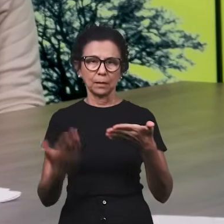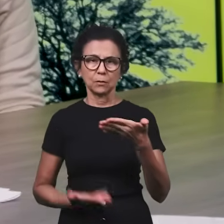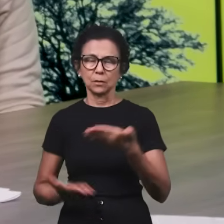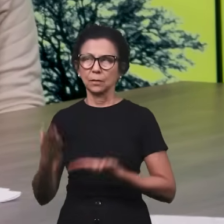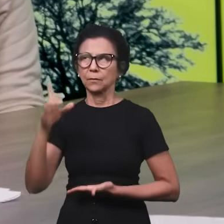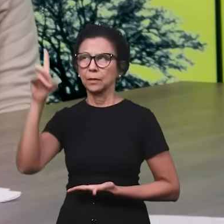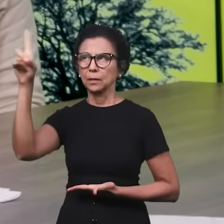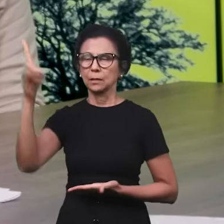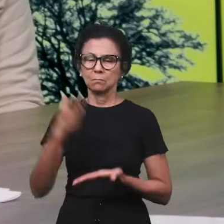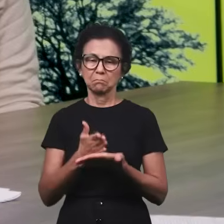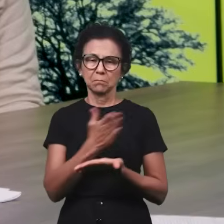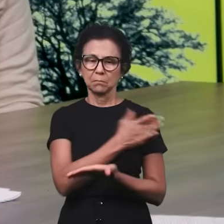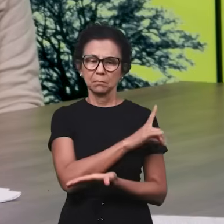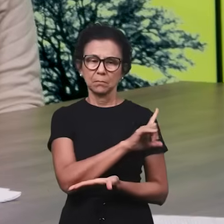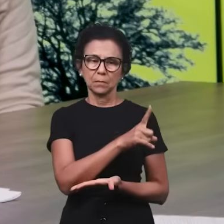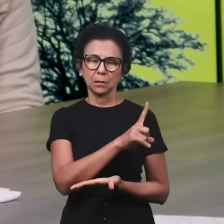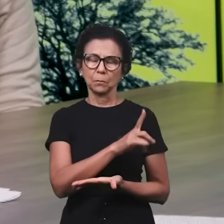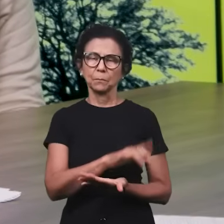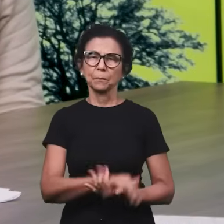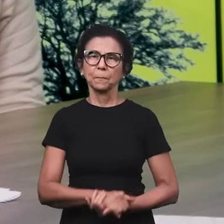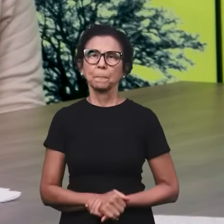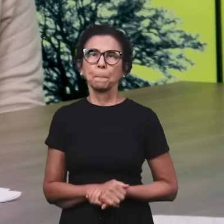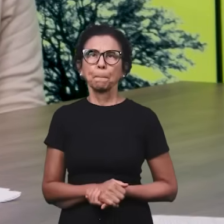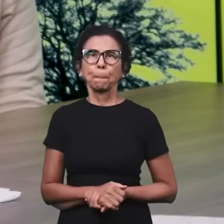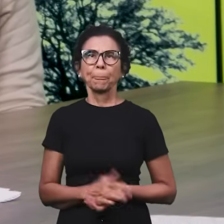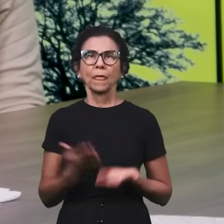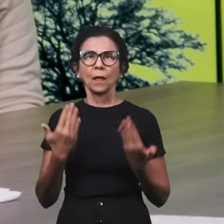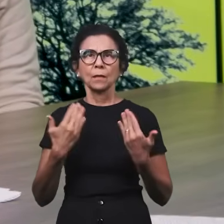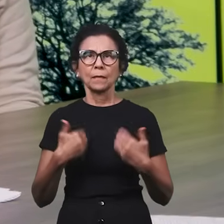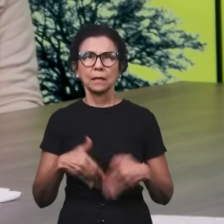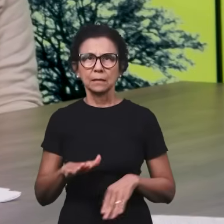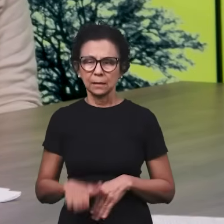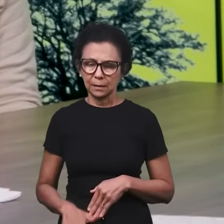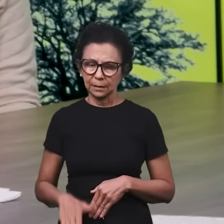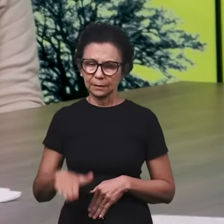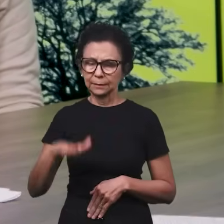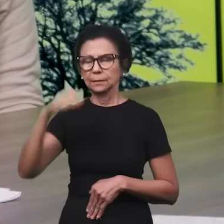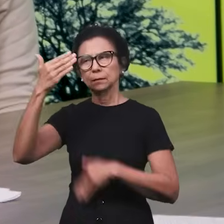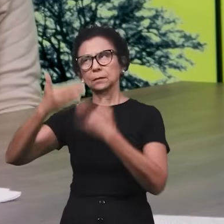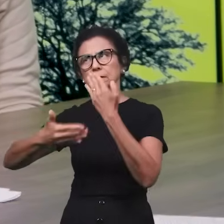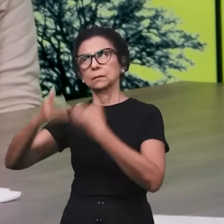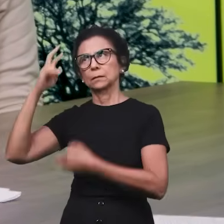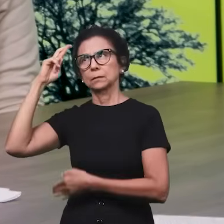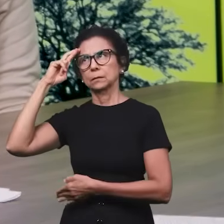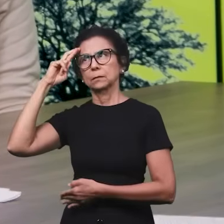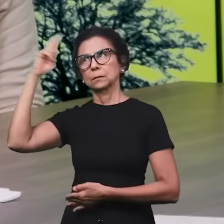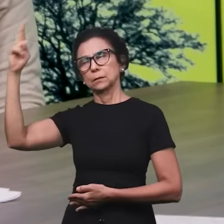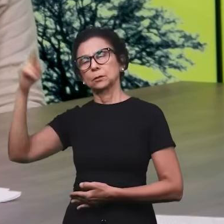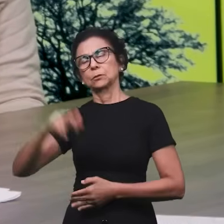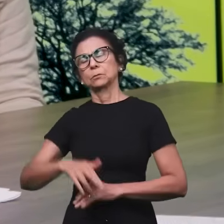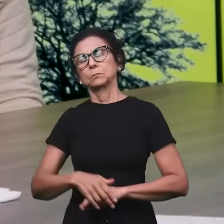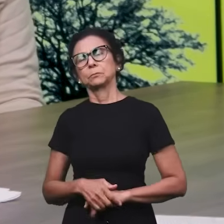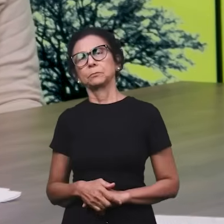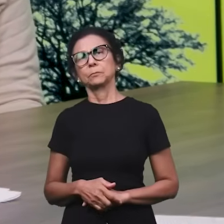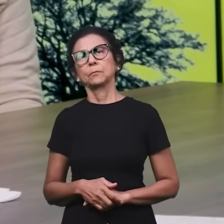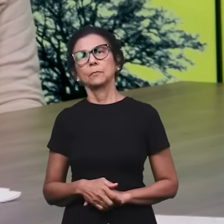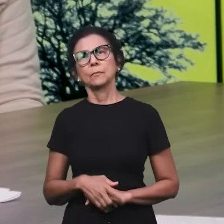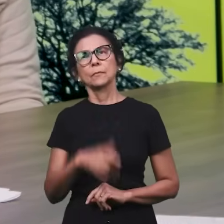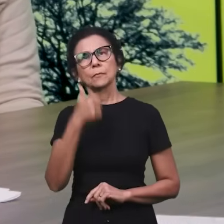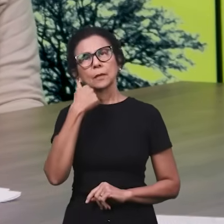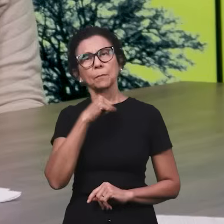a minha mãe era uma serva de Deus já desta obra, então eu já nasci na igreja.